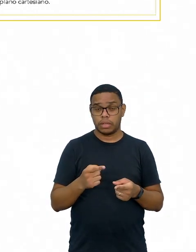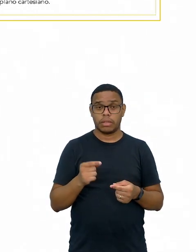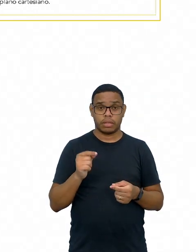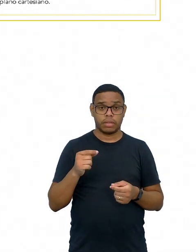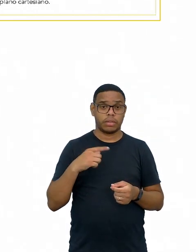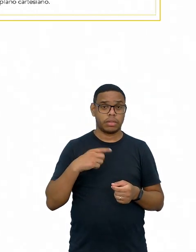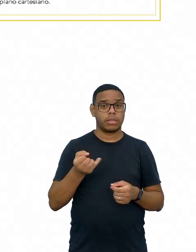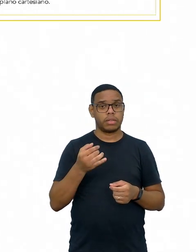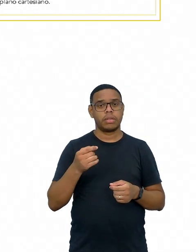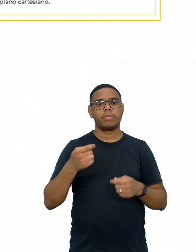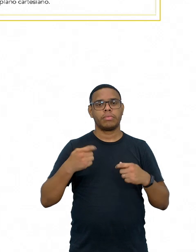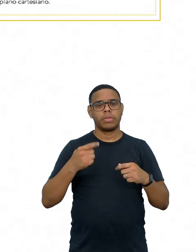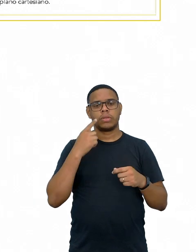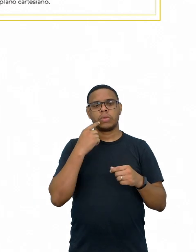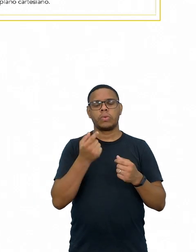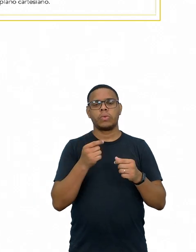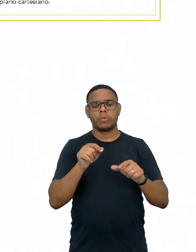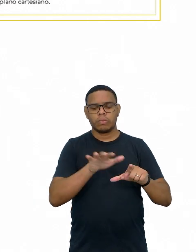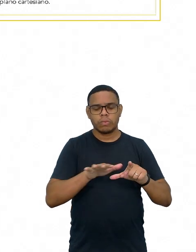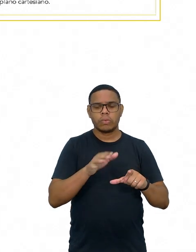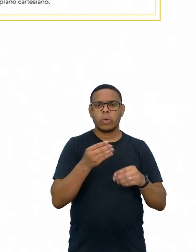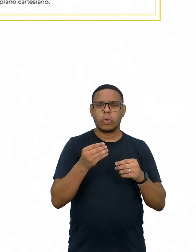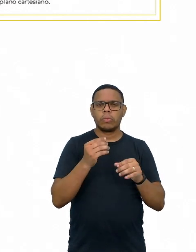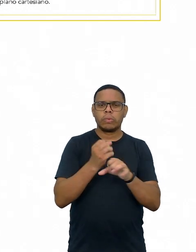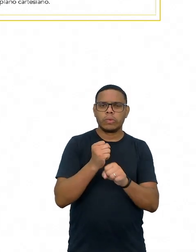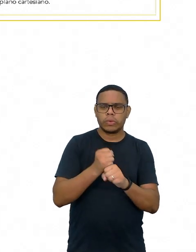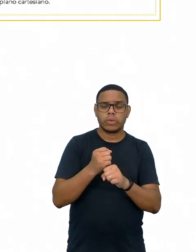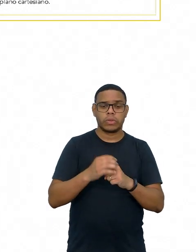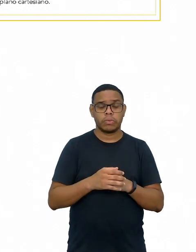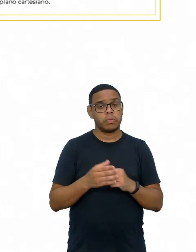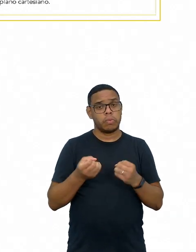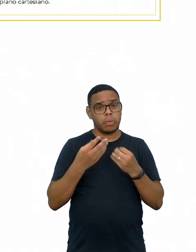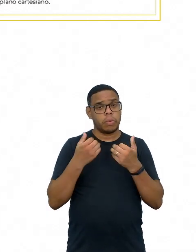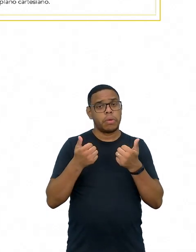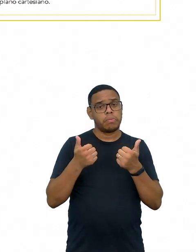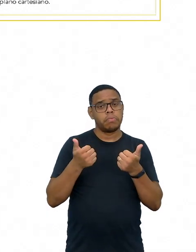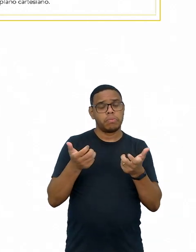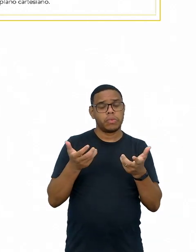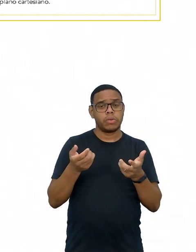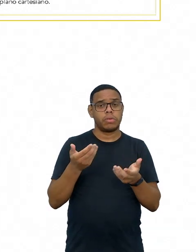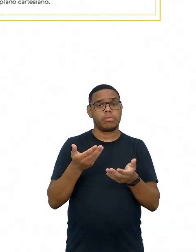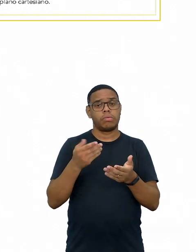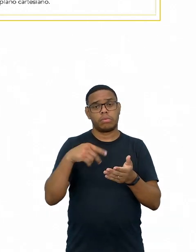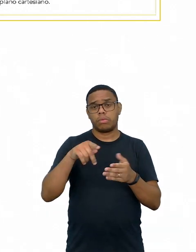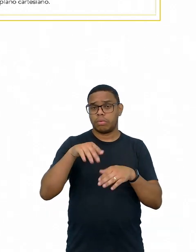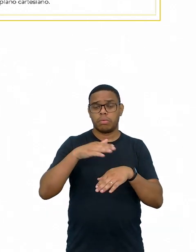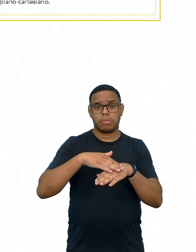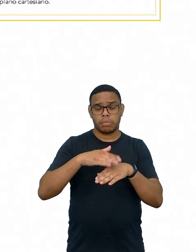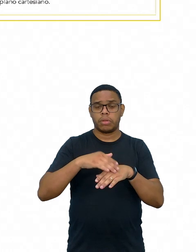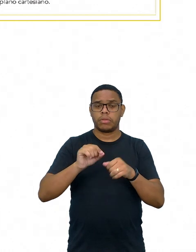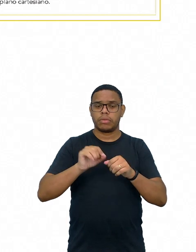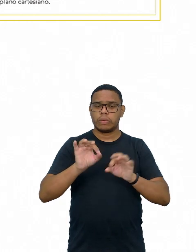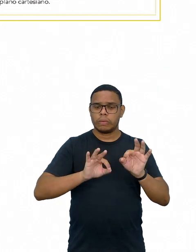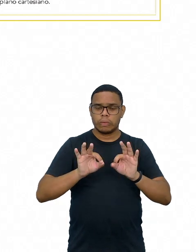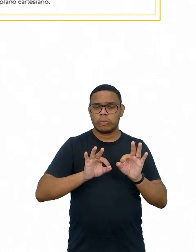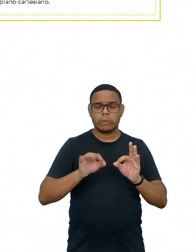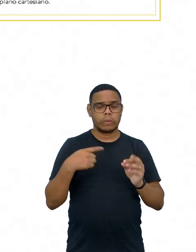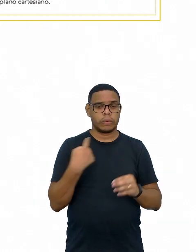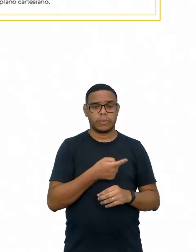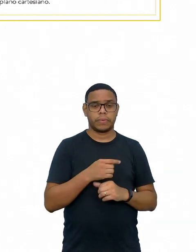têm o mesmo denominador, não vai ter muito trabalho. Tá, tudo bem também. Olha, nós fazemos aqui já o nosso